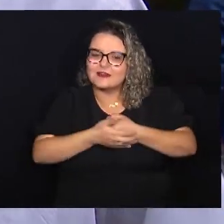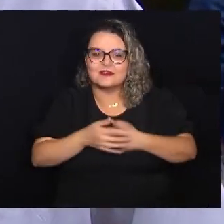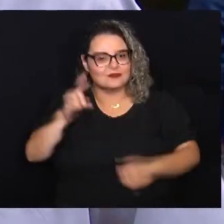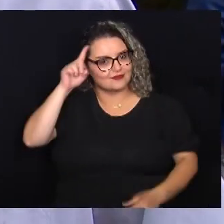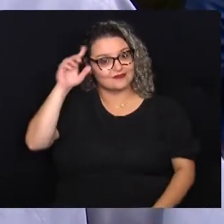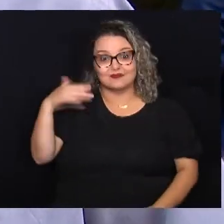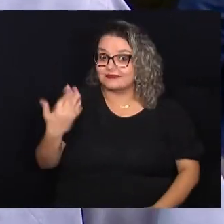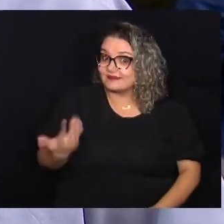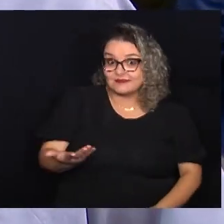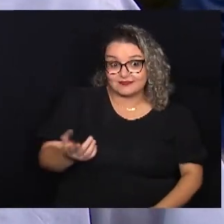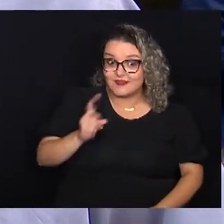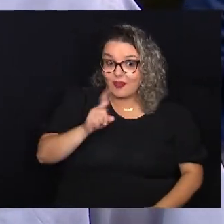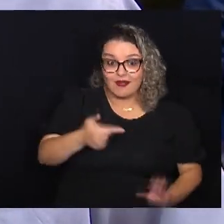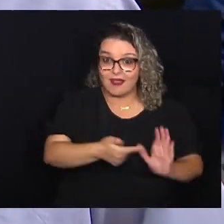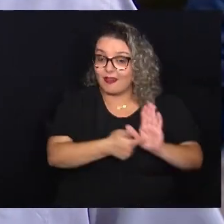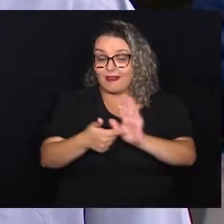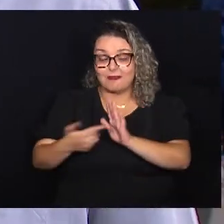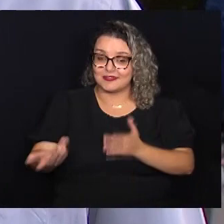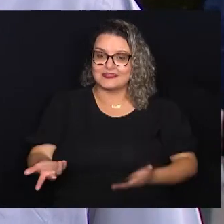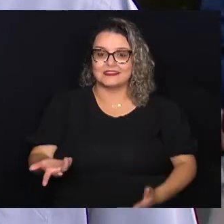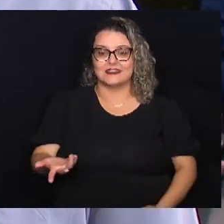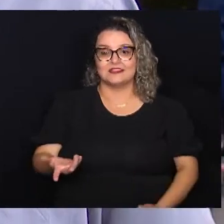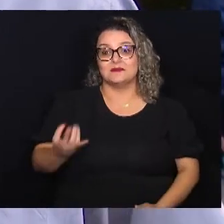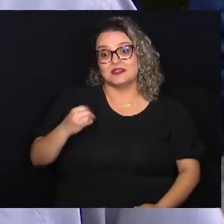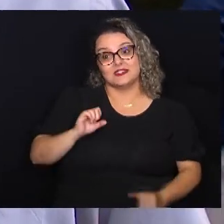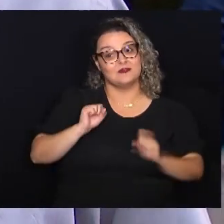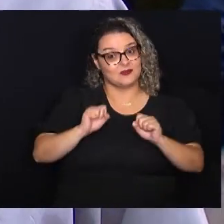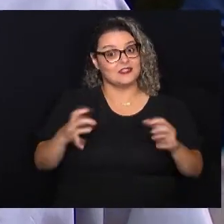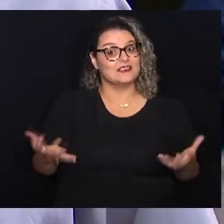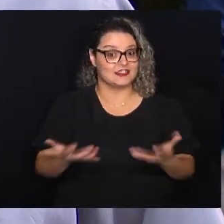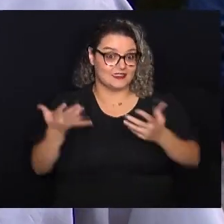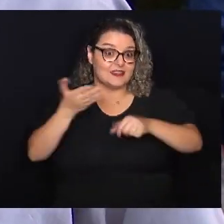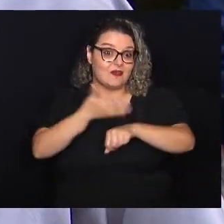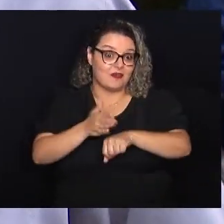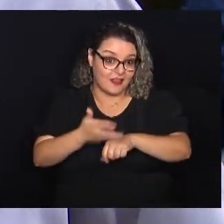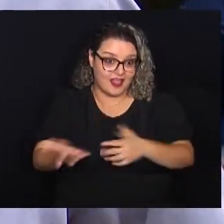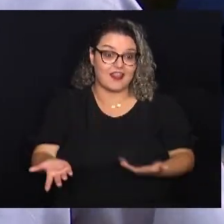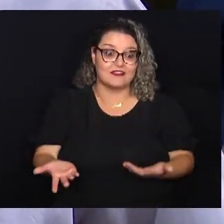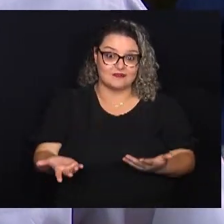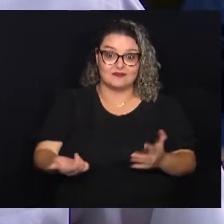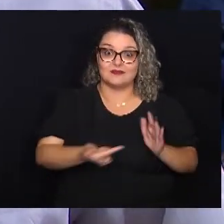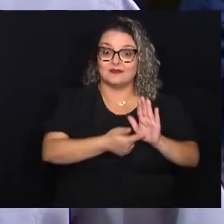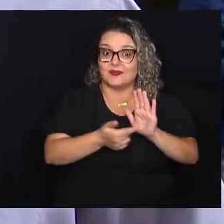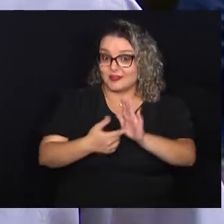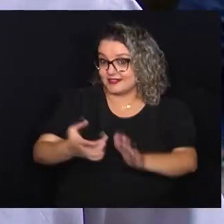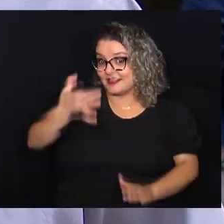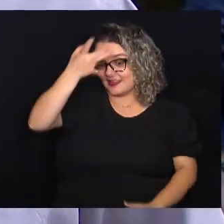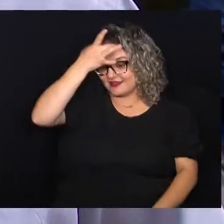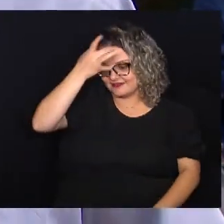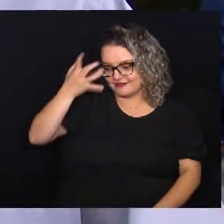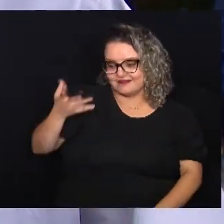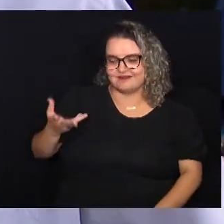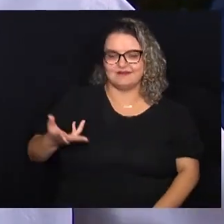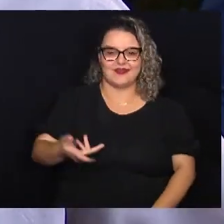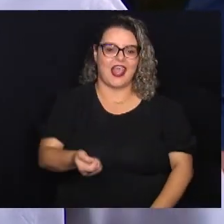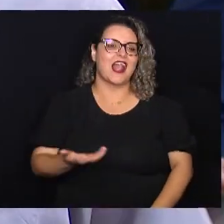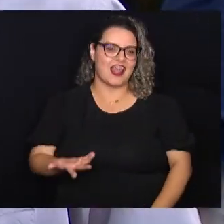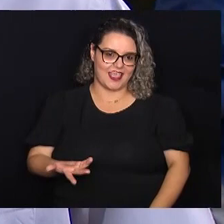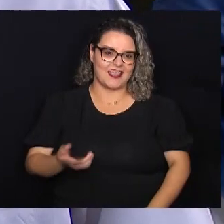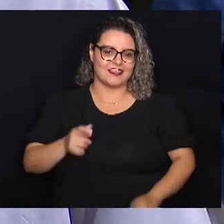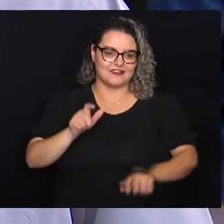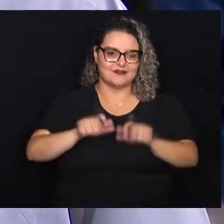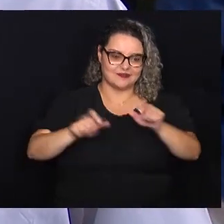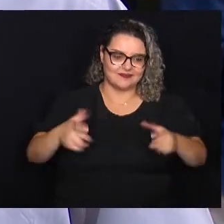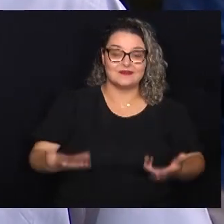que no dia a dia não é revelado, né? Mas se a gente puder estimular essa prática, revelar talento, né, permitir que as